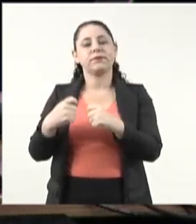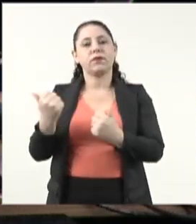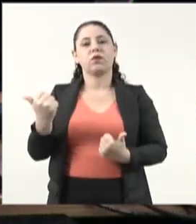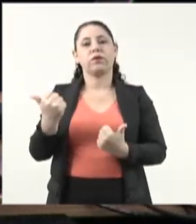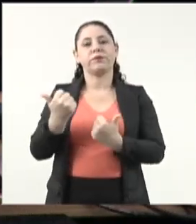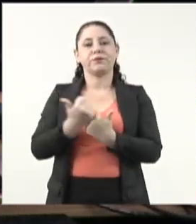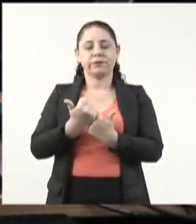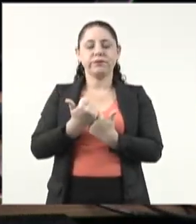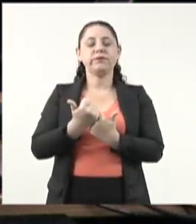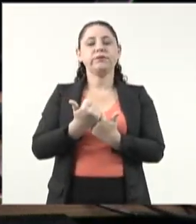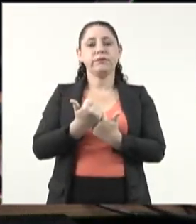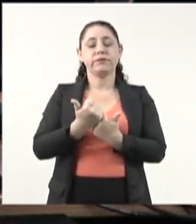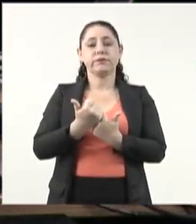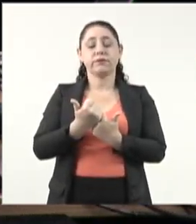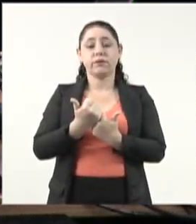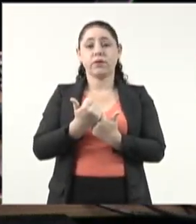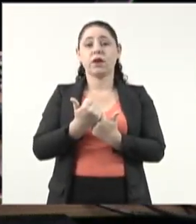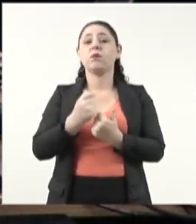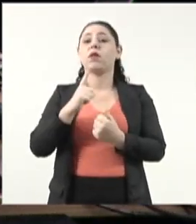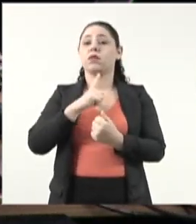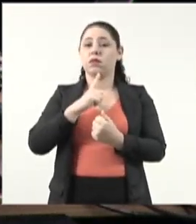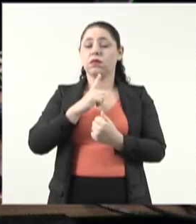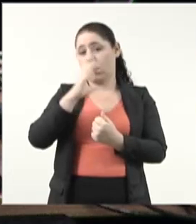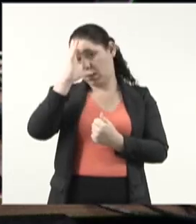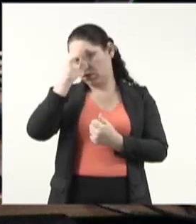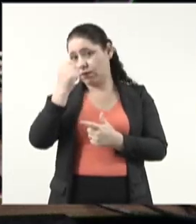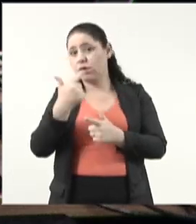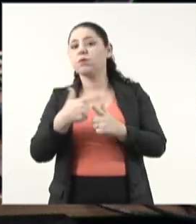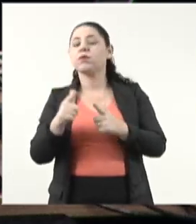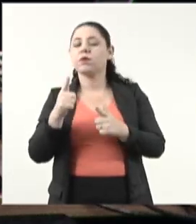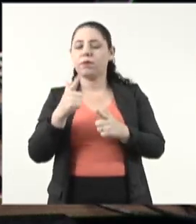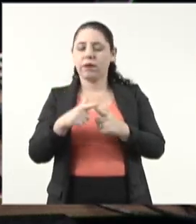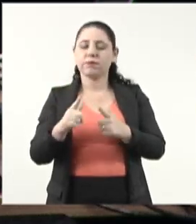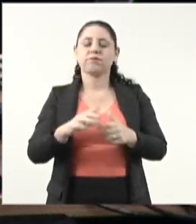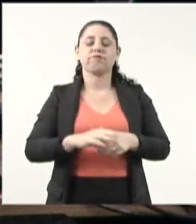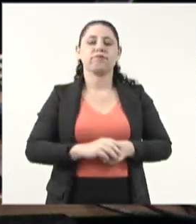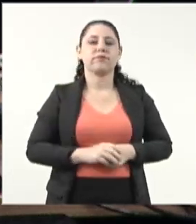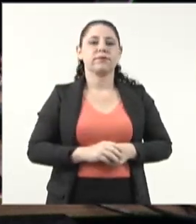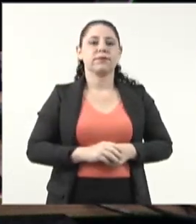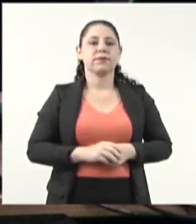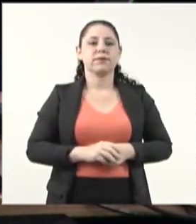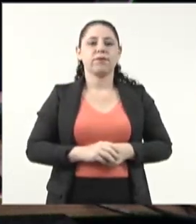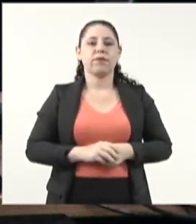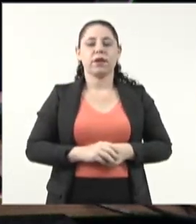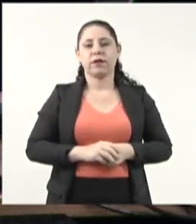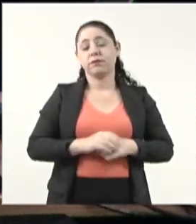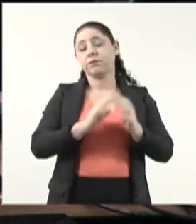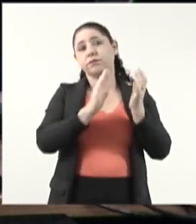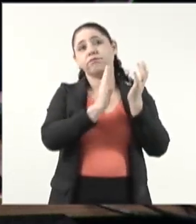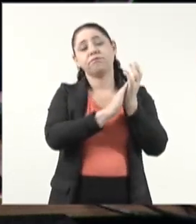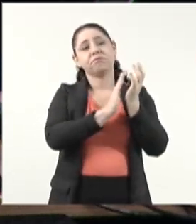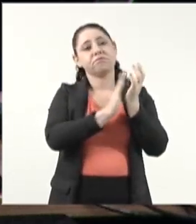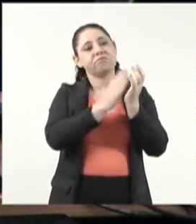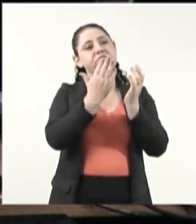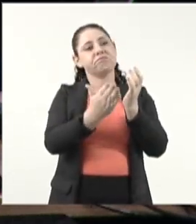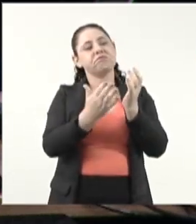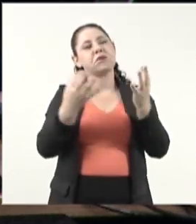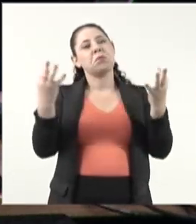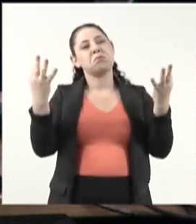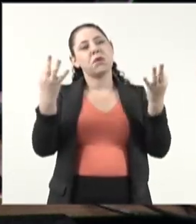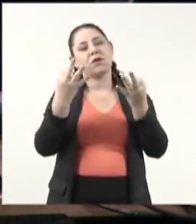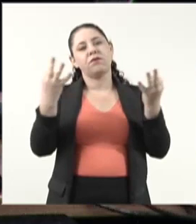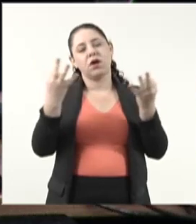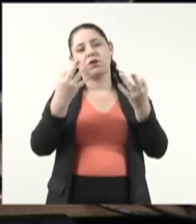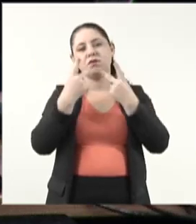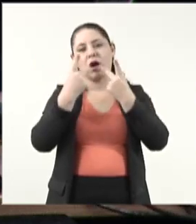apoio do poder público para fazer chegar suas demandas e serem atendidas, né? Então, parabéns, excelente colocação